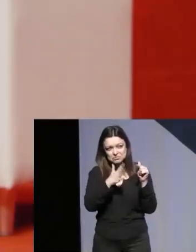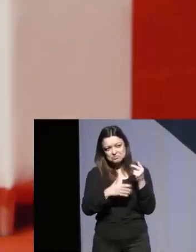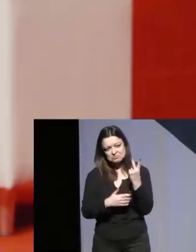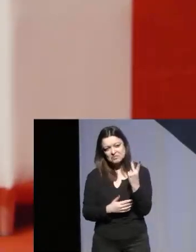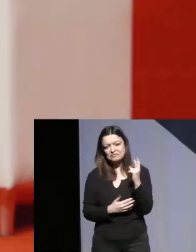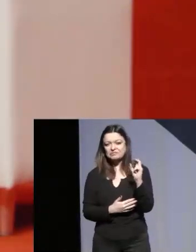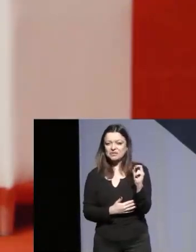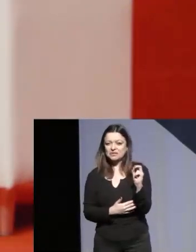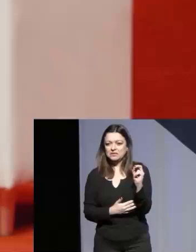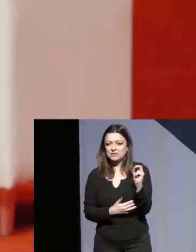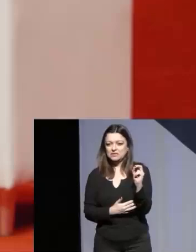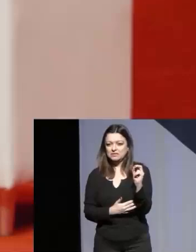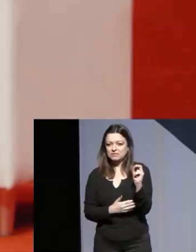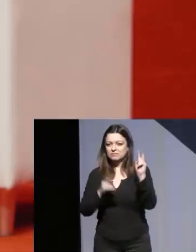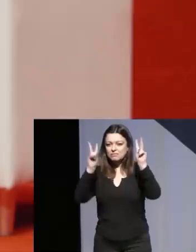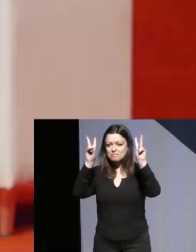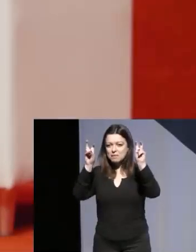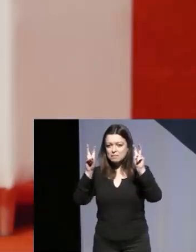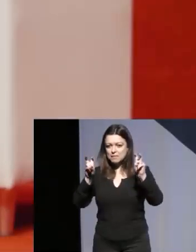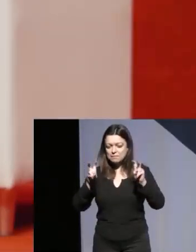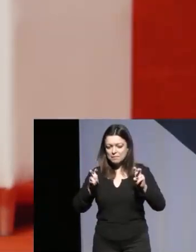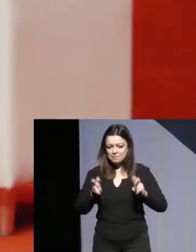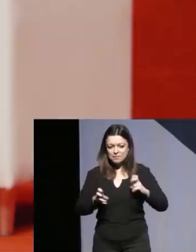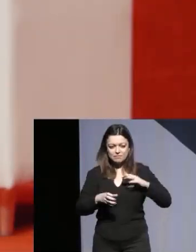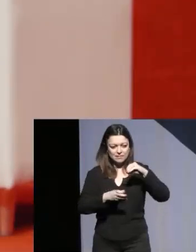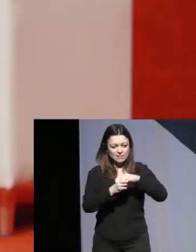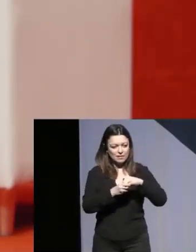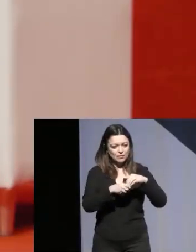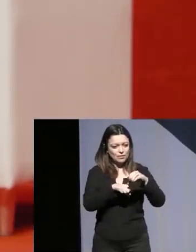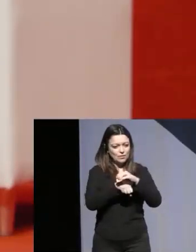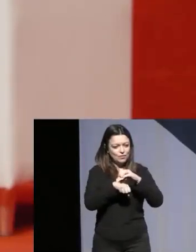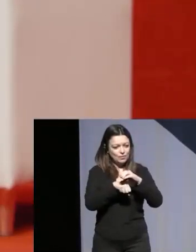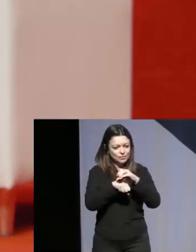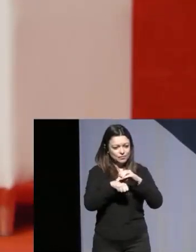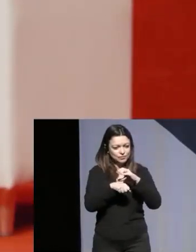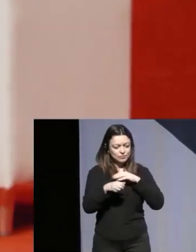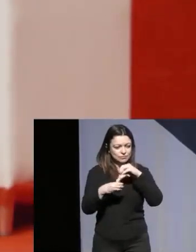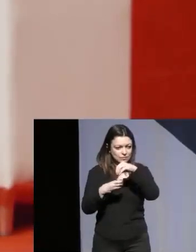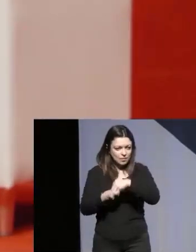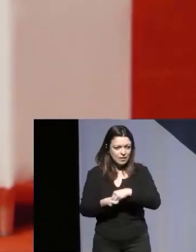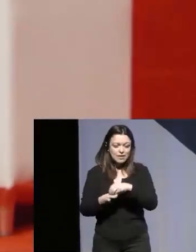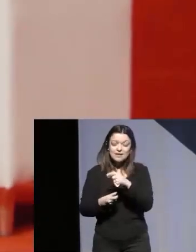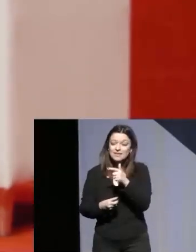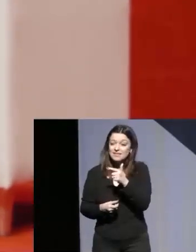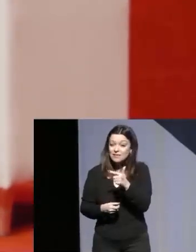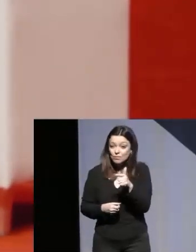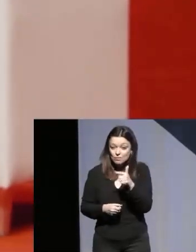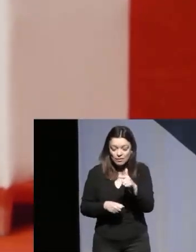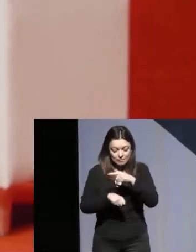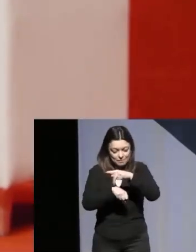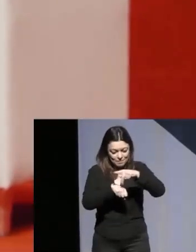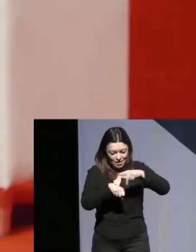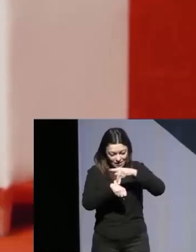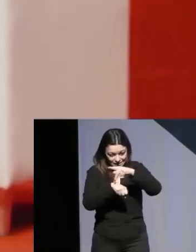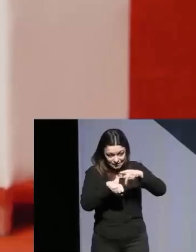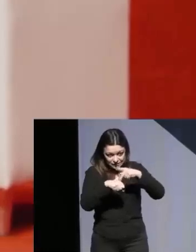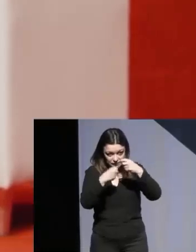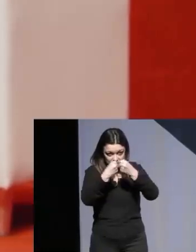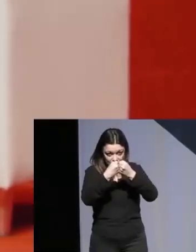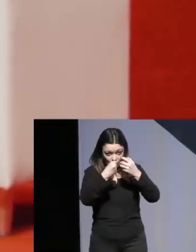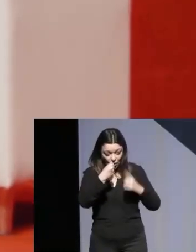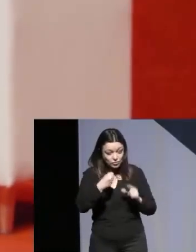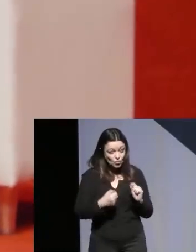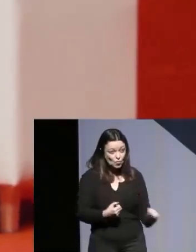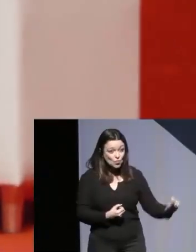artigos dedicados à tributação. Não existe Constituição em país democrático nenhum que tenha